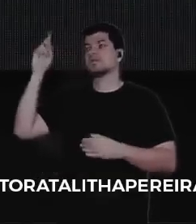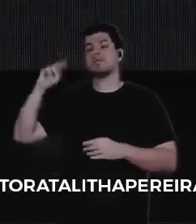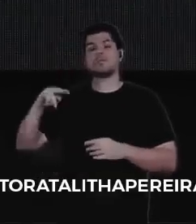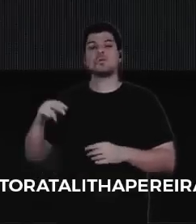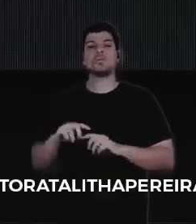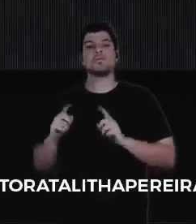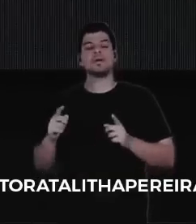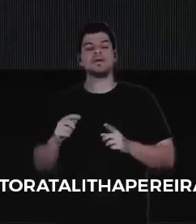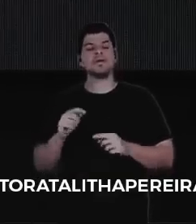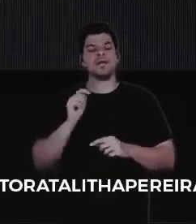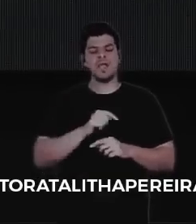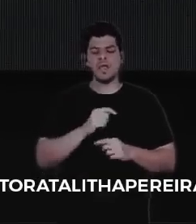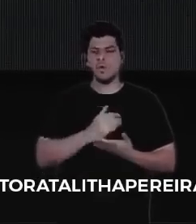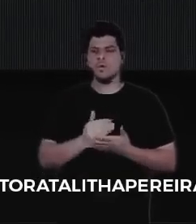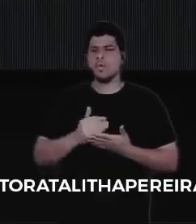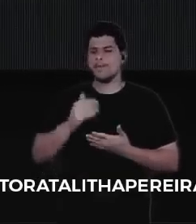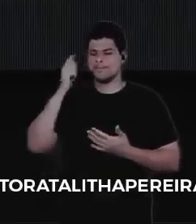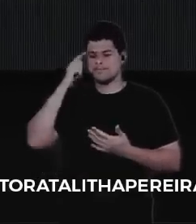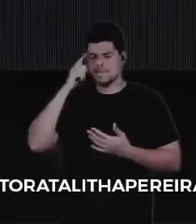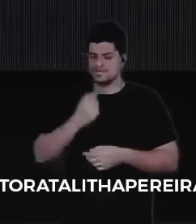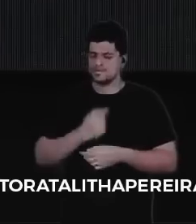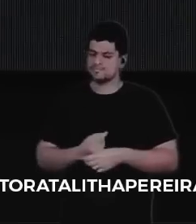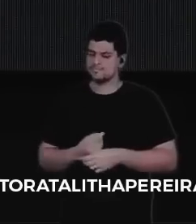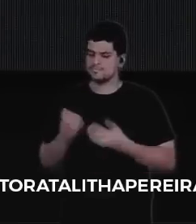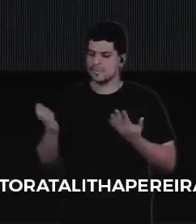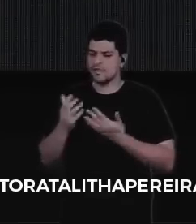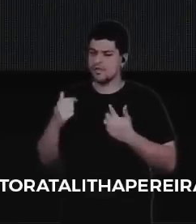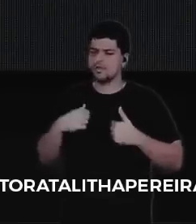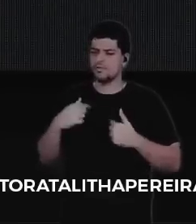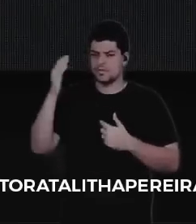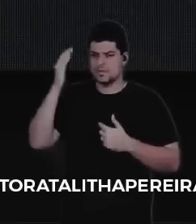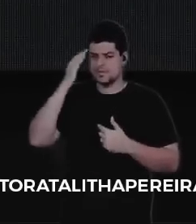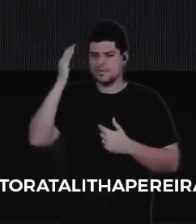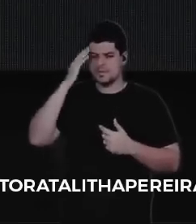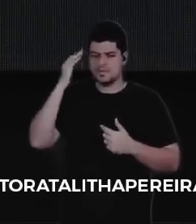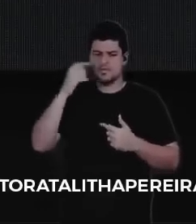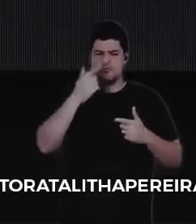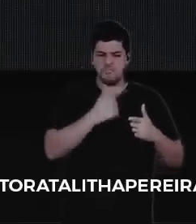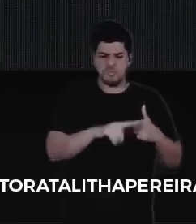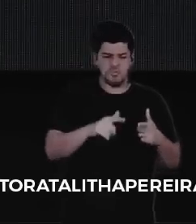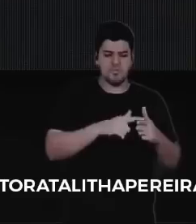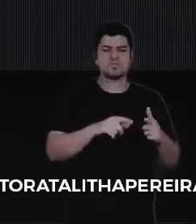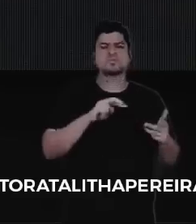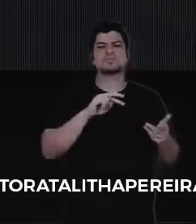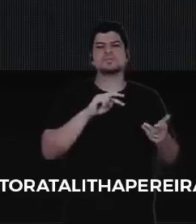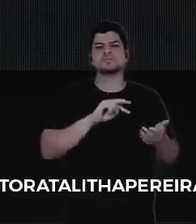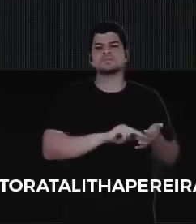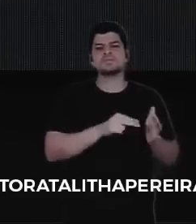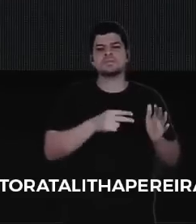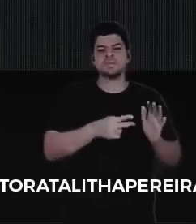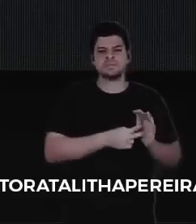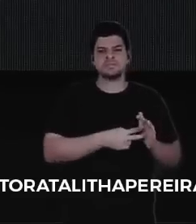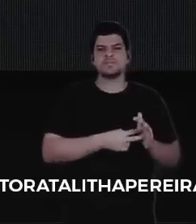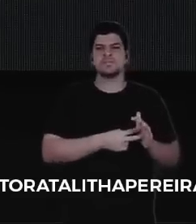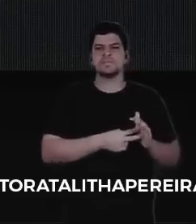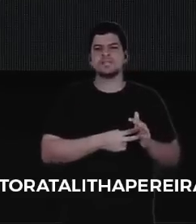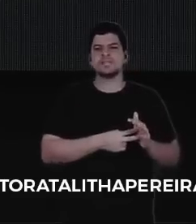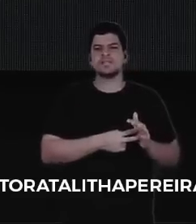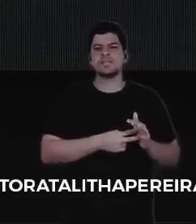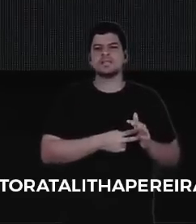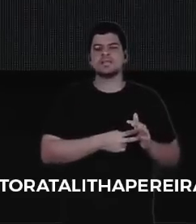mas essa pessoa parou para pensar e disse assim, agora eu entendo que são esses espinhos que muitas vezes são a